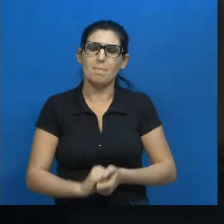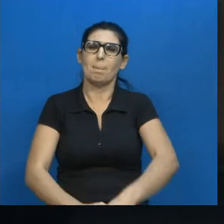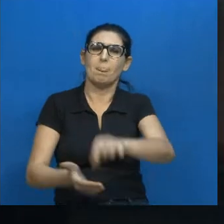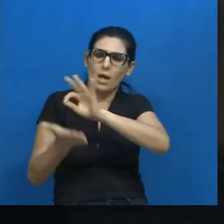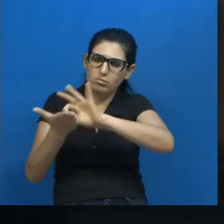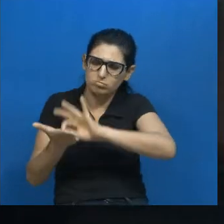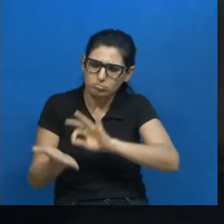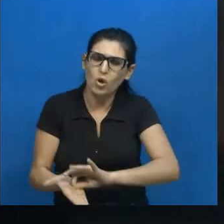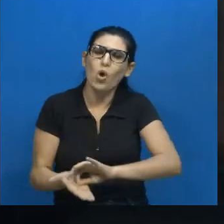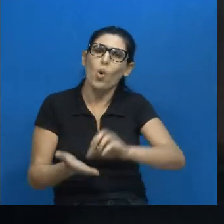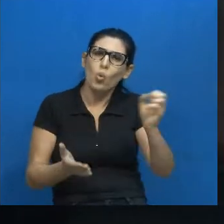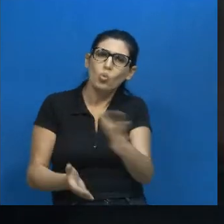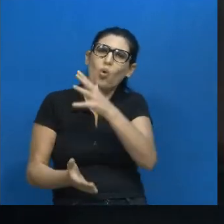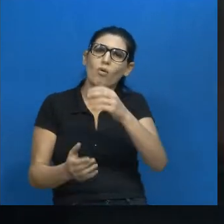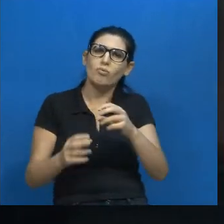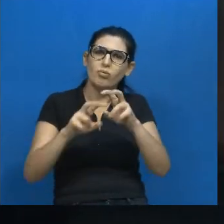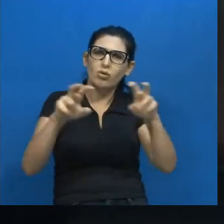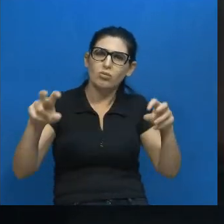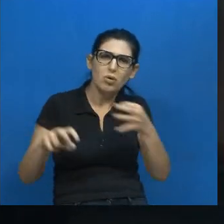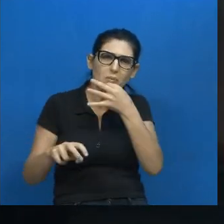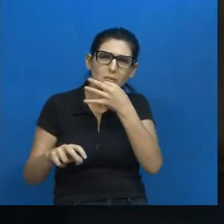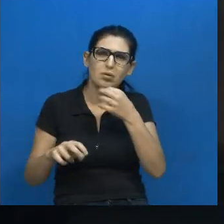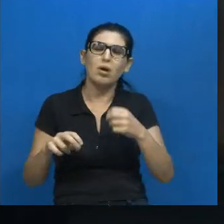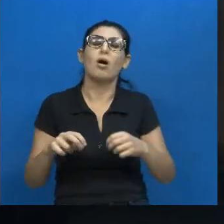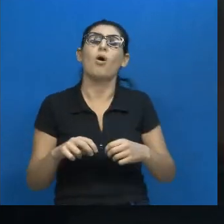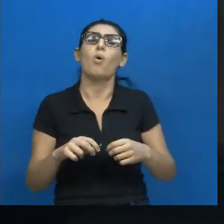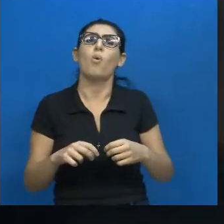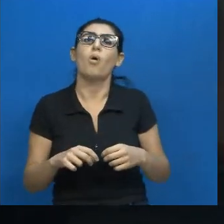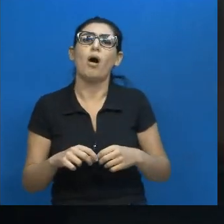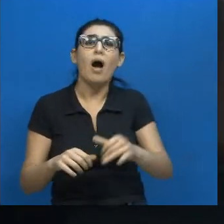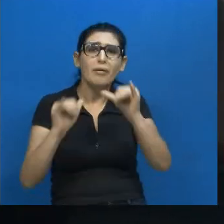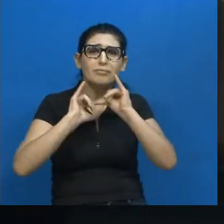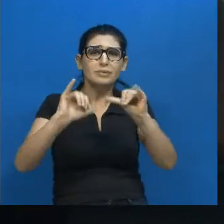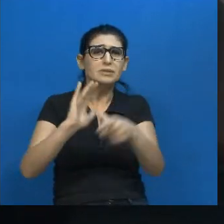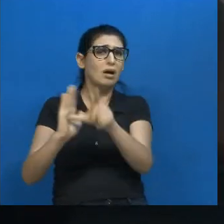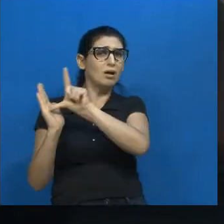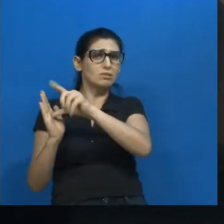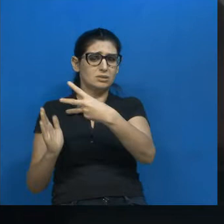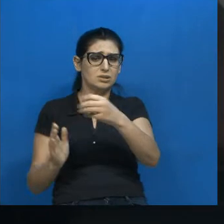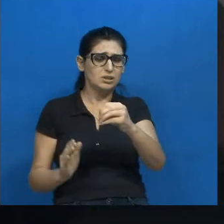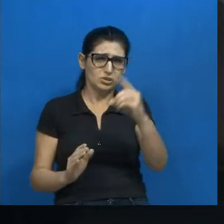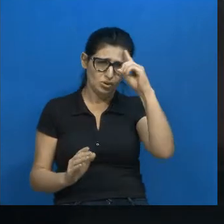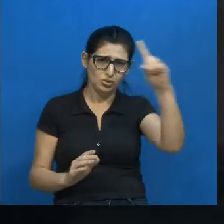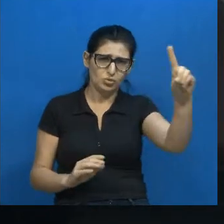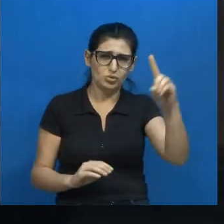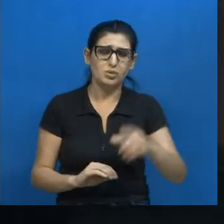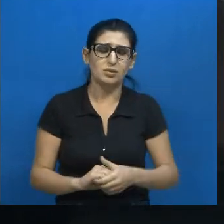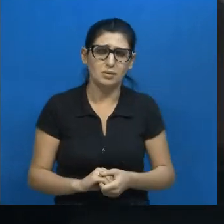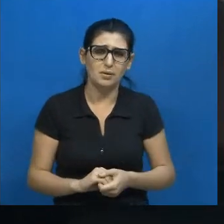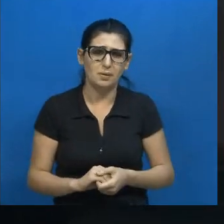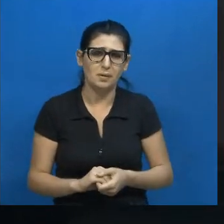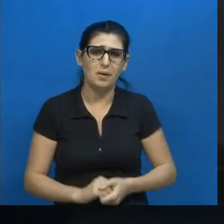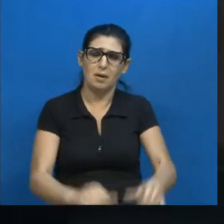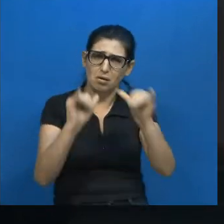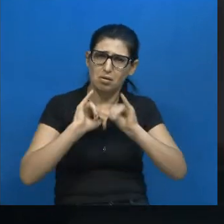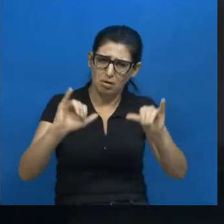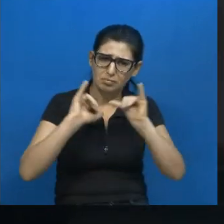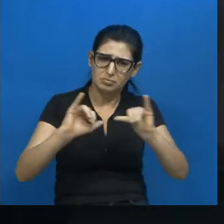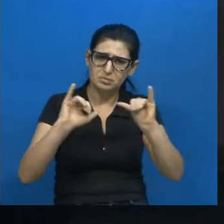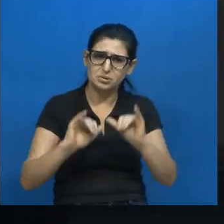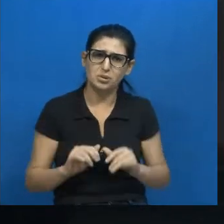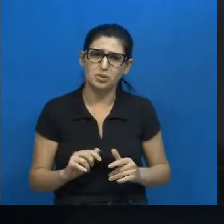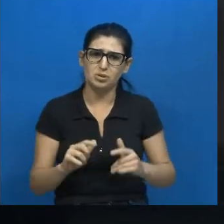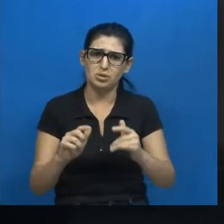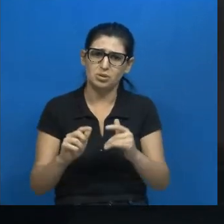agendado nova audiência com mínimo 30 dias de antecedência, em todas as regiões da cidade, com prévia publicidade,